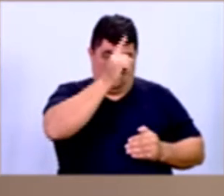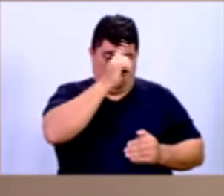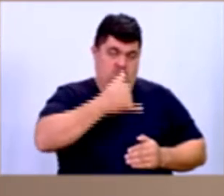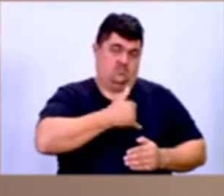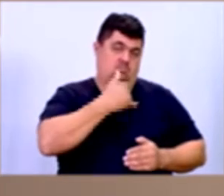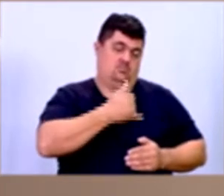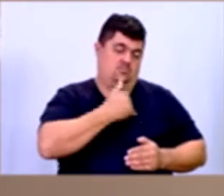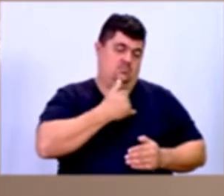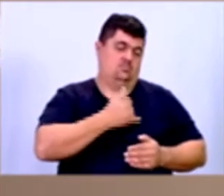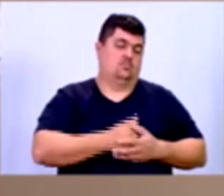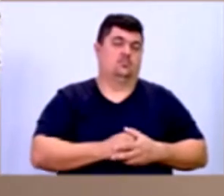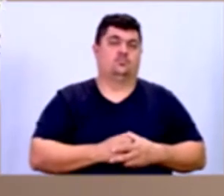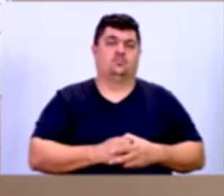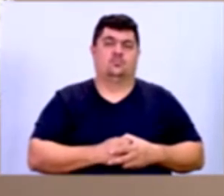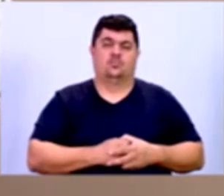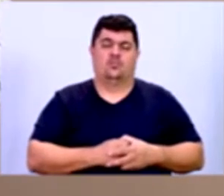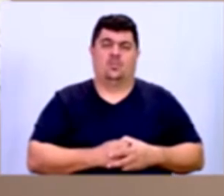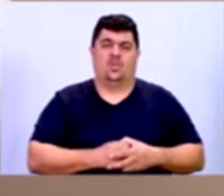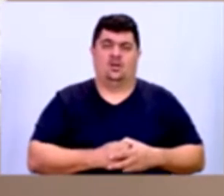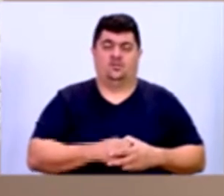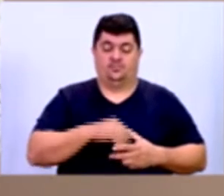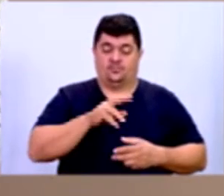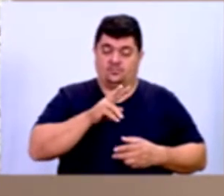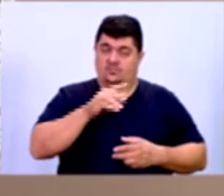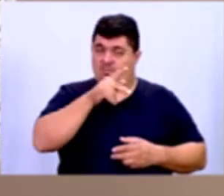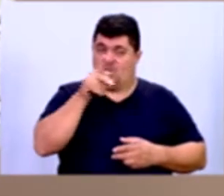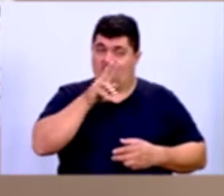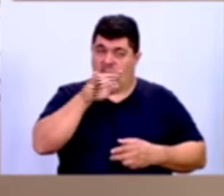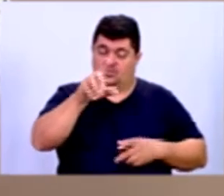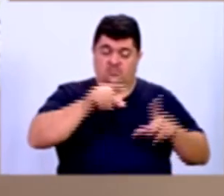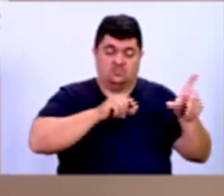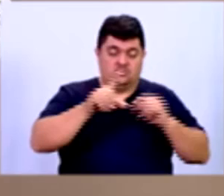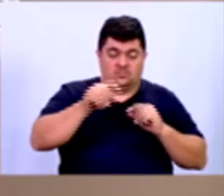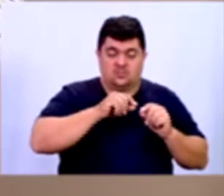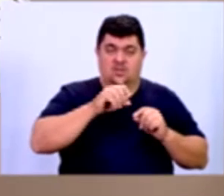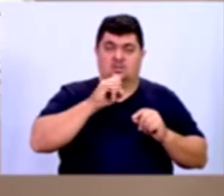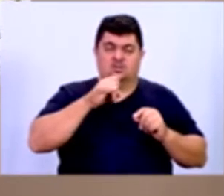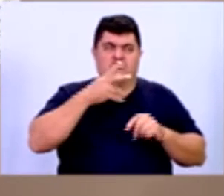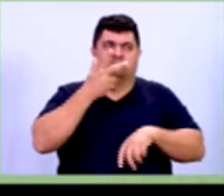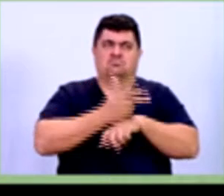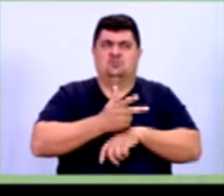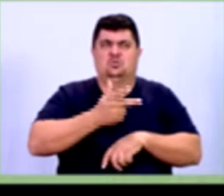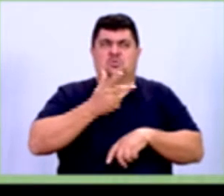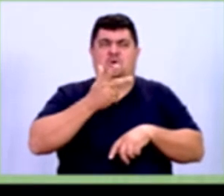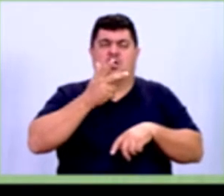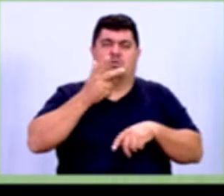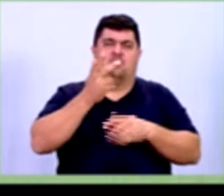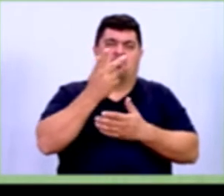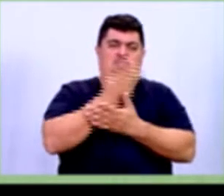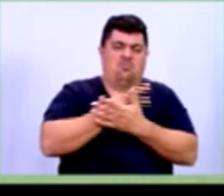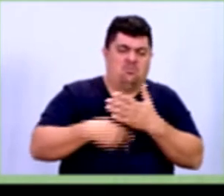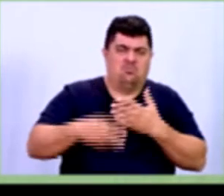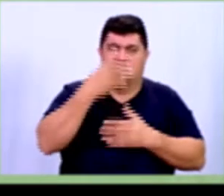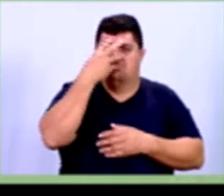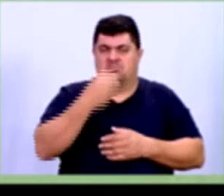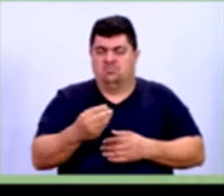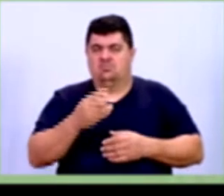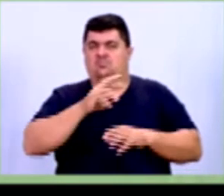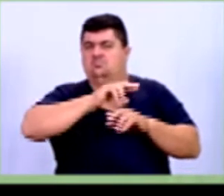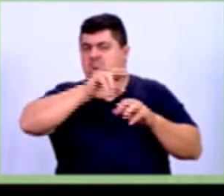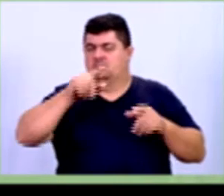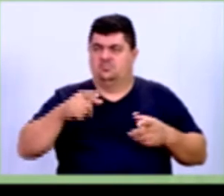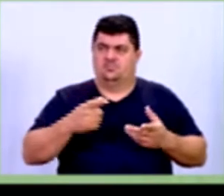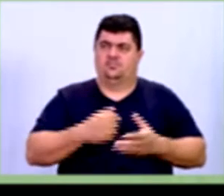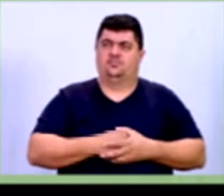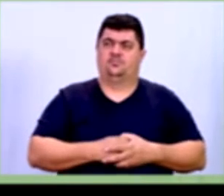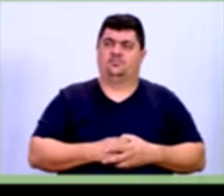vai escolher a forma de material, se ele é concreto, se ele é visual, audiovisual, e aí nós temos